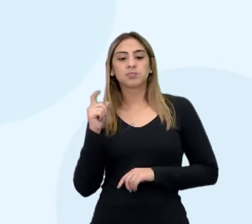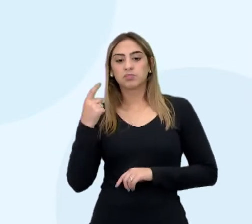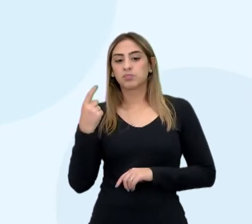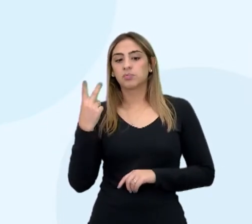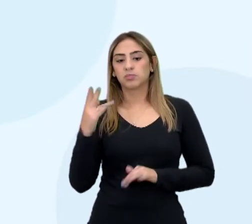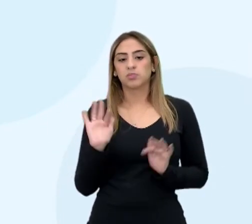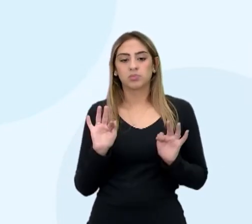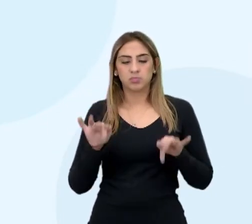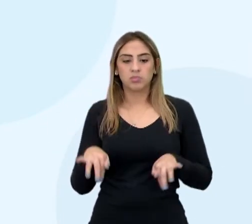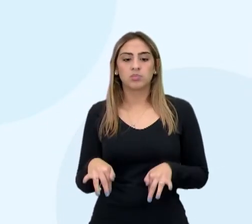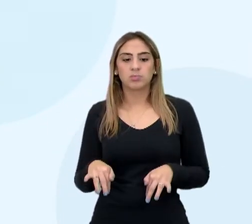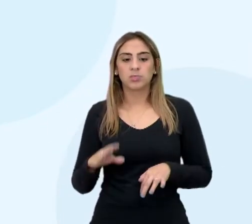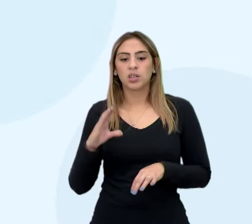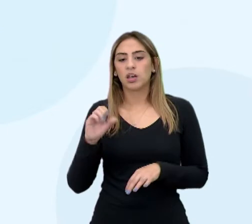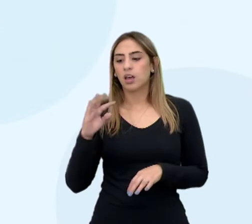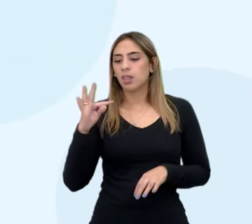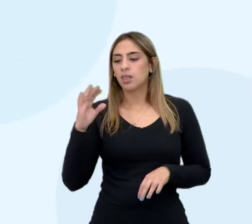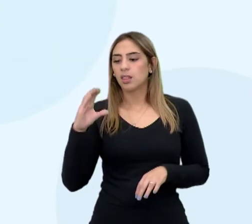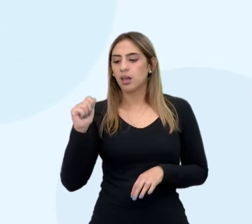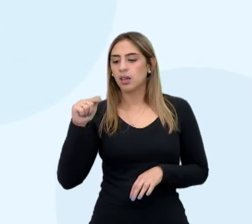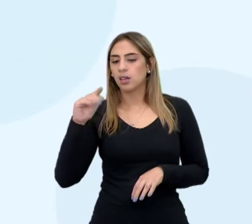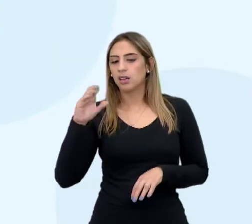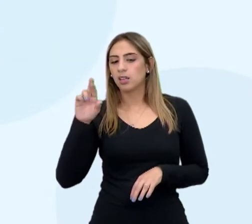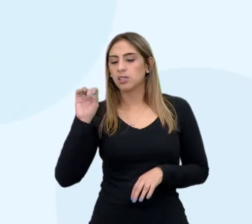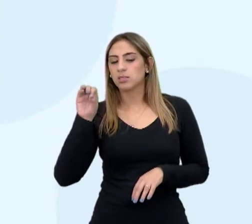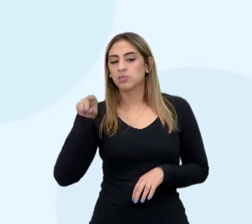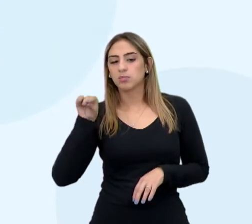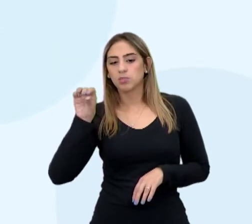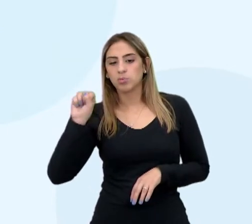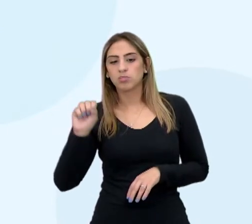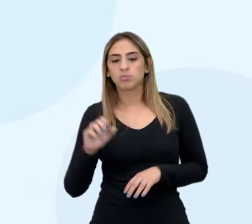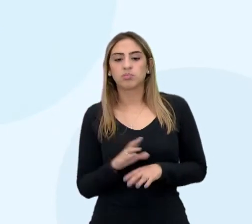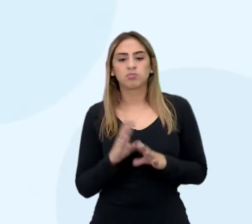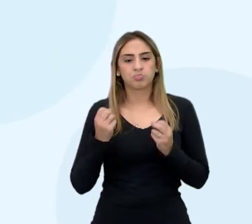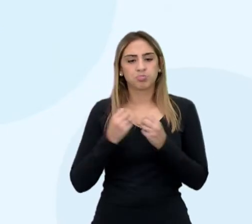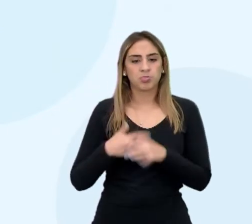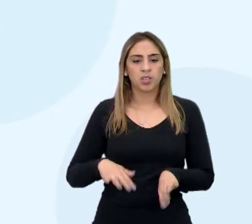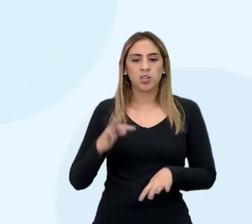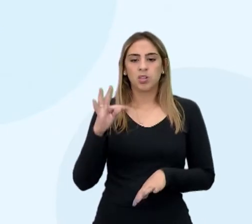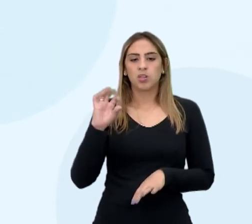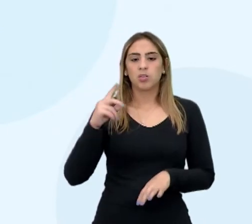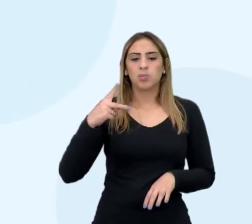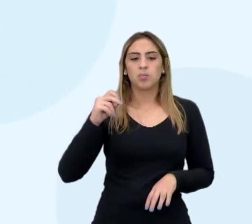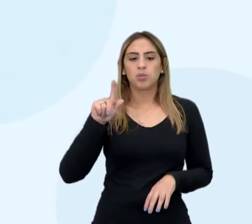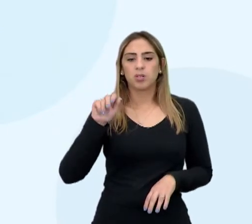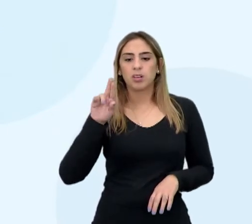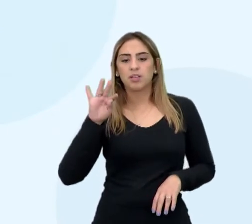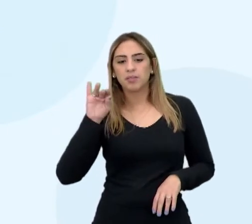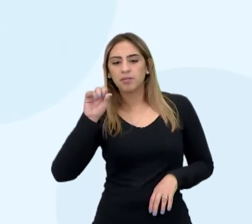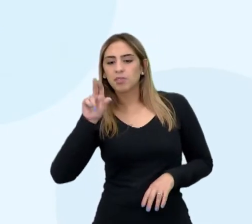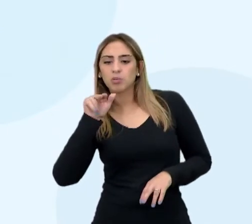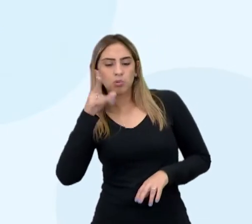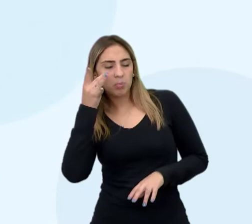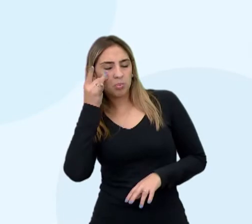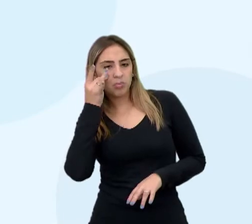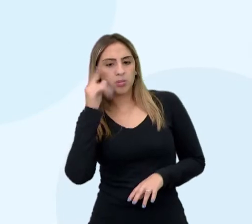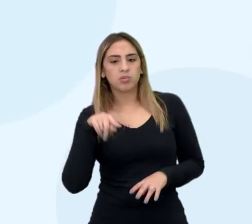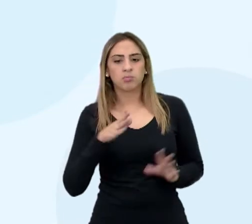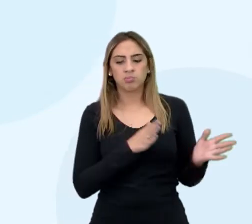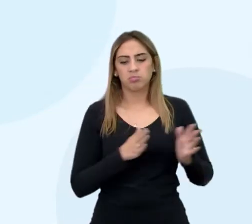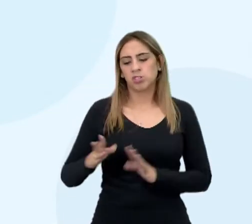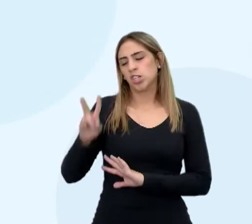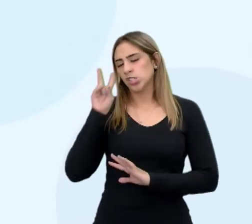né, o final, aí o cataclismo, destruição total, modificação da topografia, nunca foi presenciado no